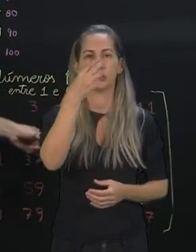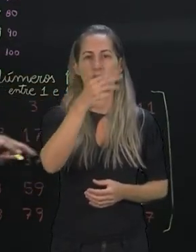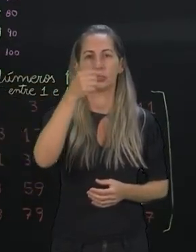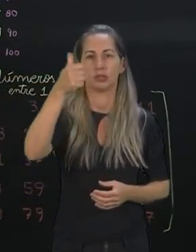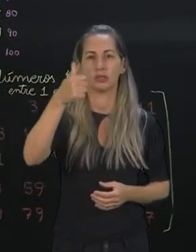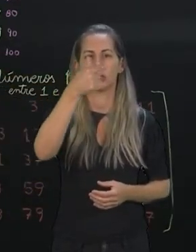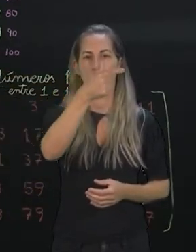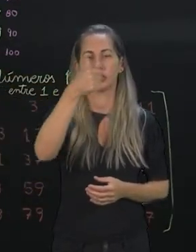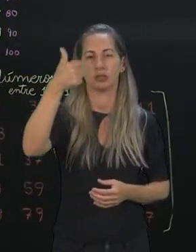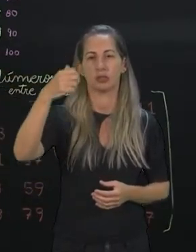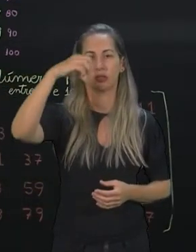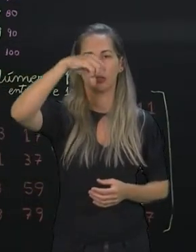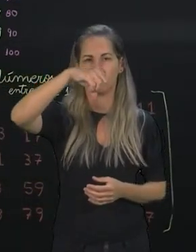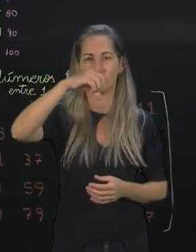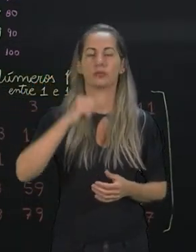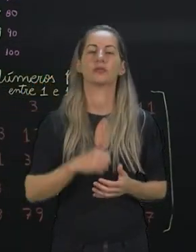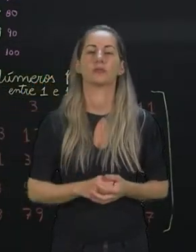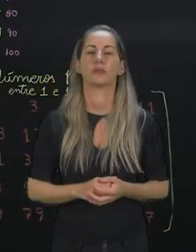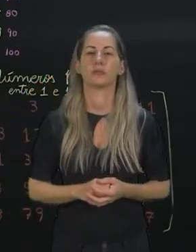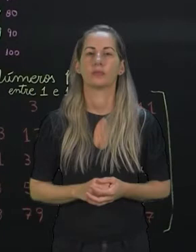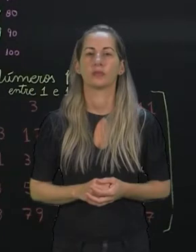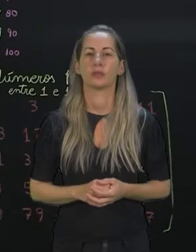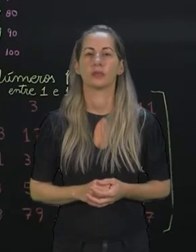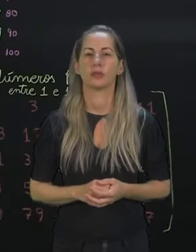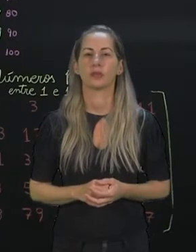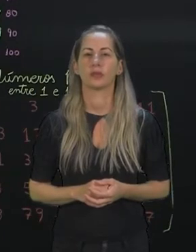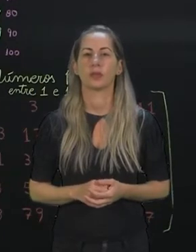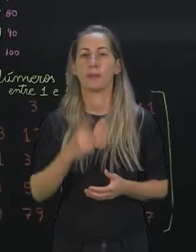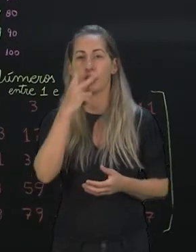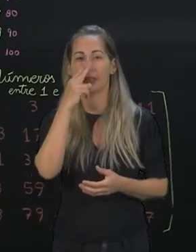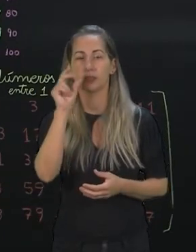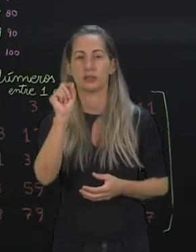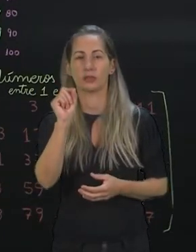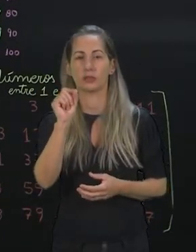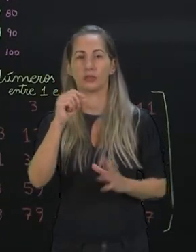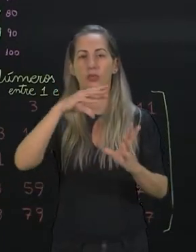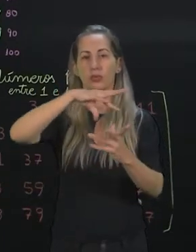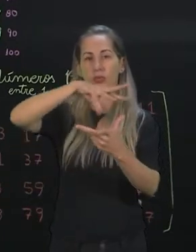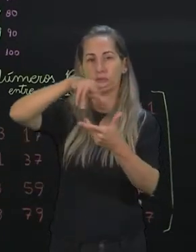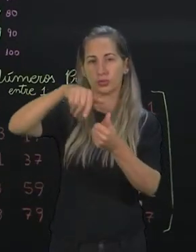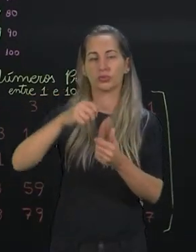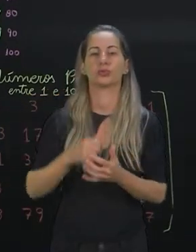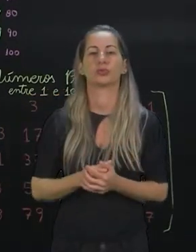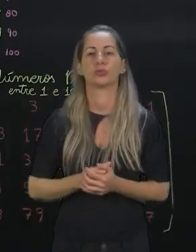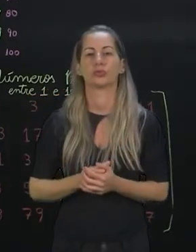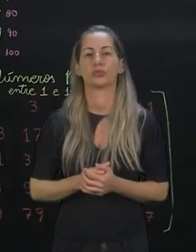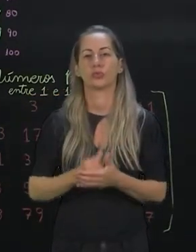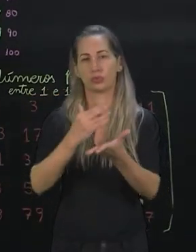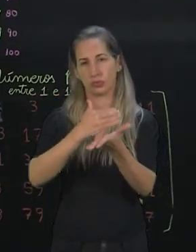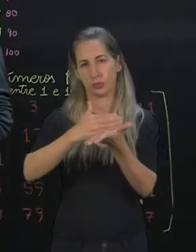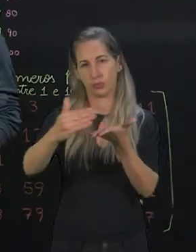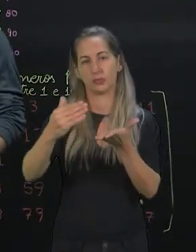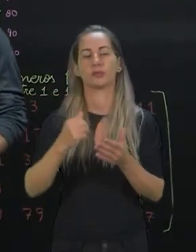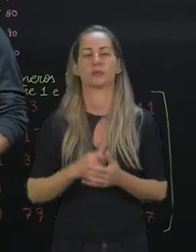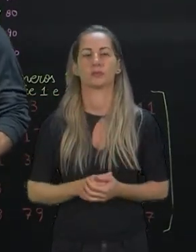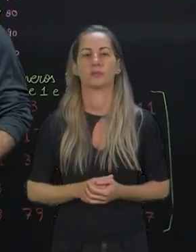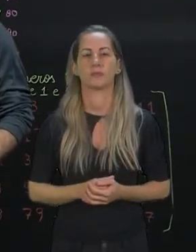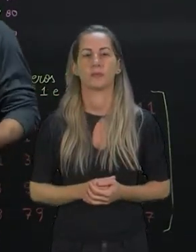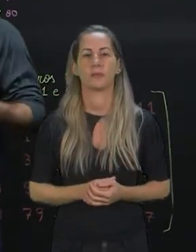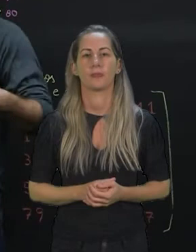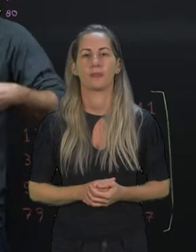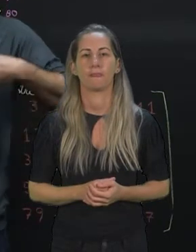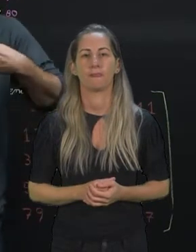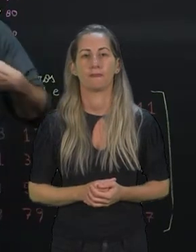17, 19. Repare, inclusive, que coincide com esse conjunto que eu coloquei aqui inicialmente para vocês, ó,